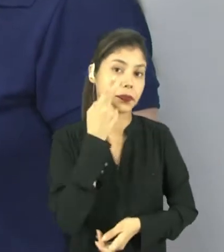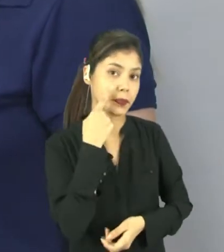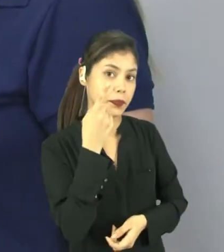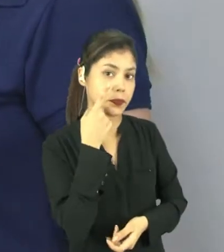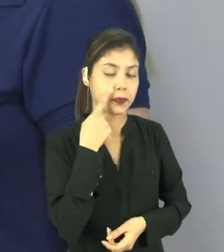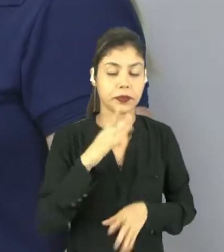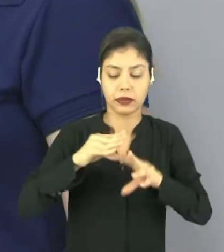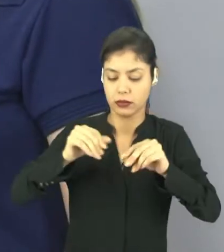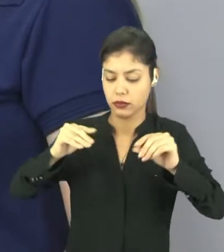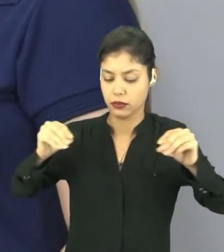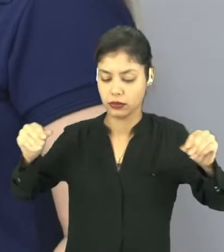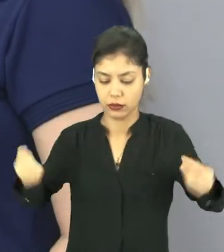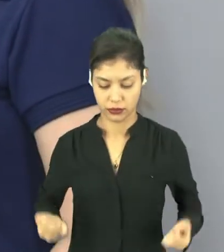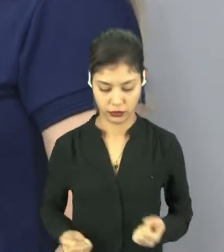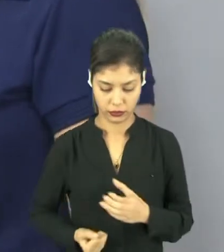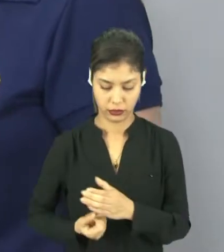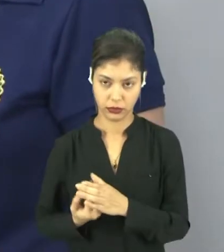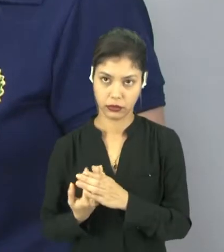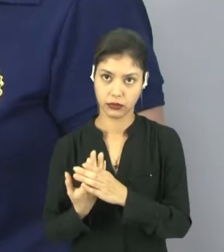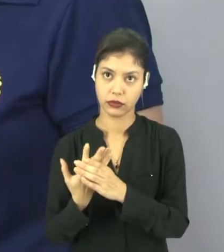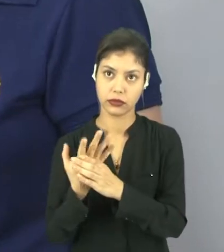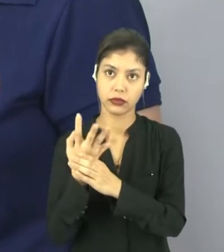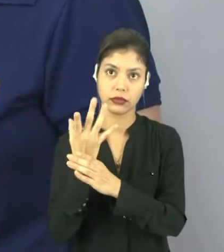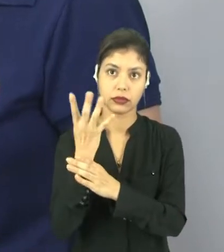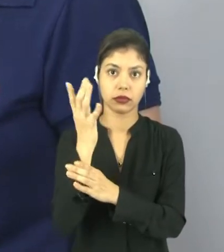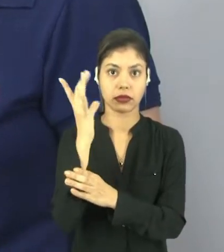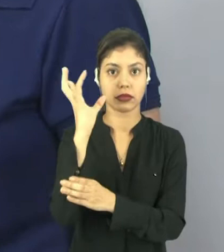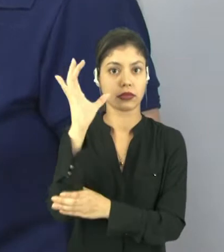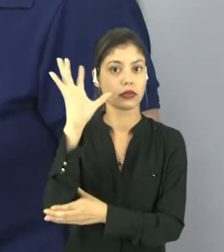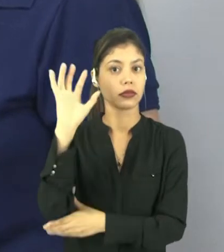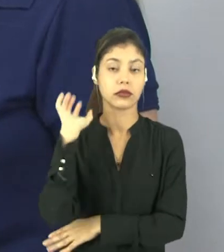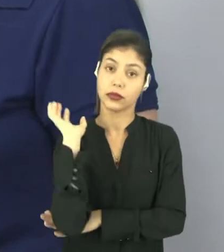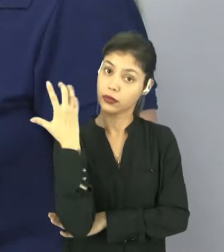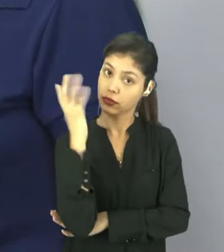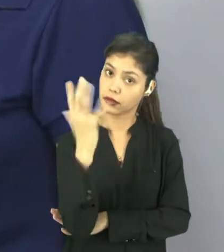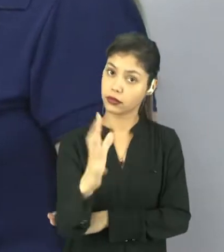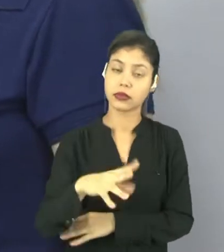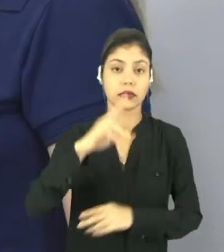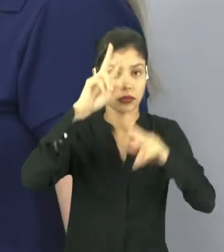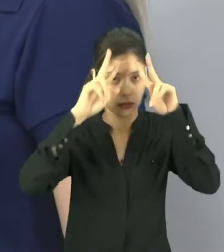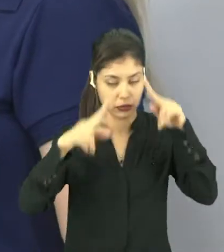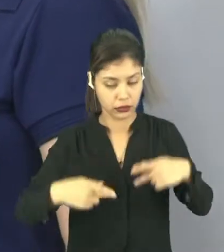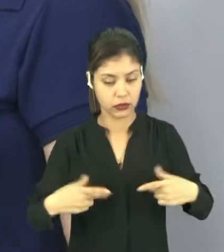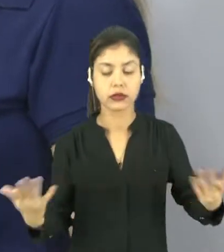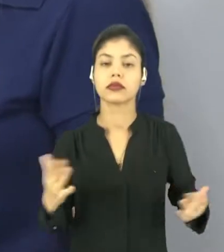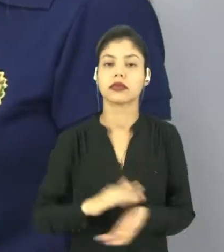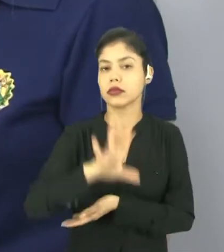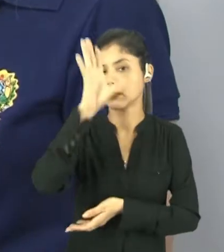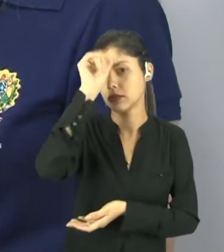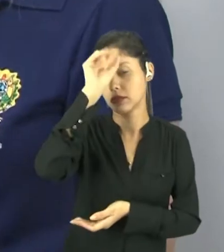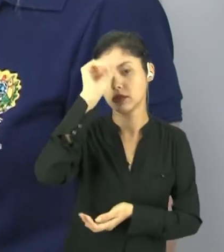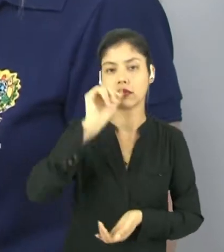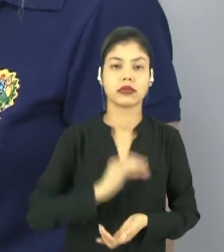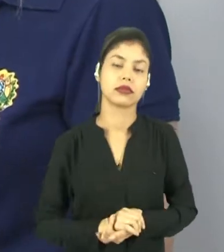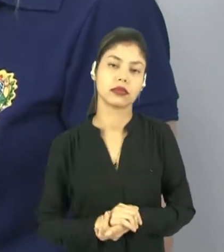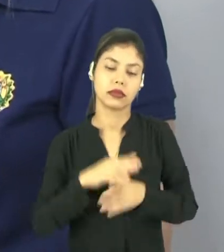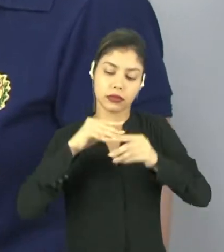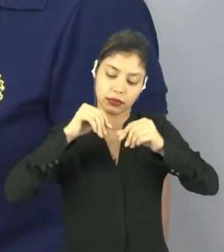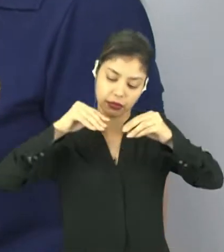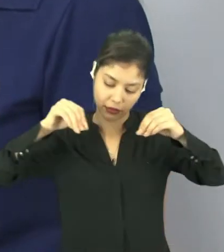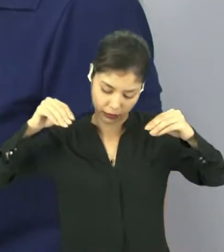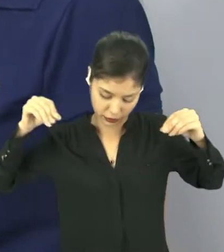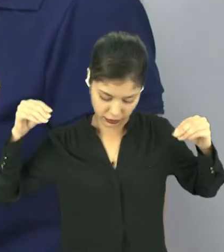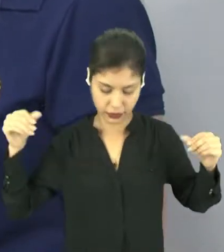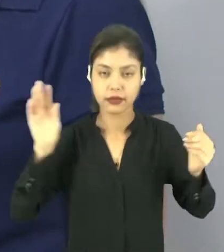Observando as sementes germinarem na natureza, os seres humanos aprenderam a